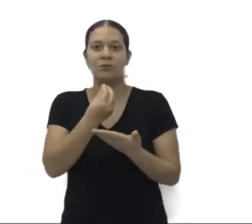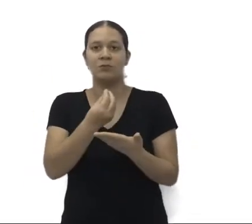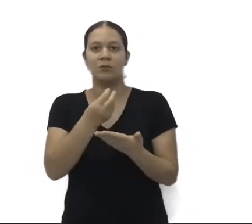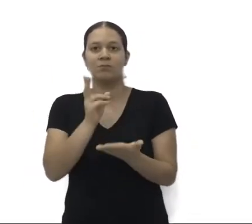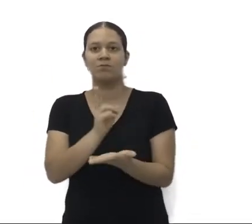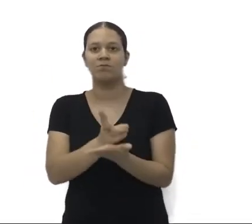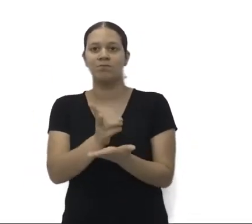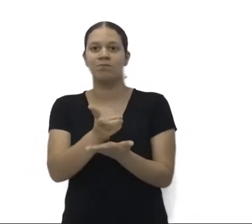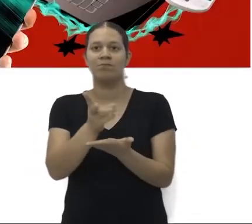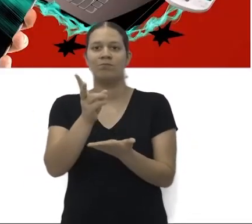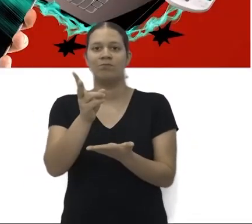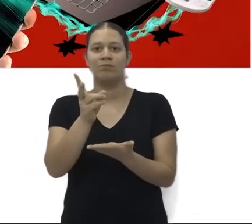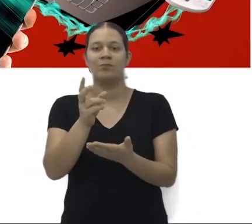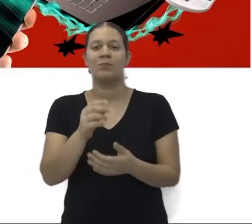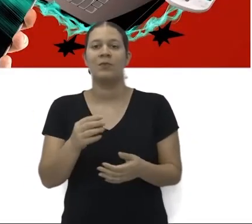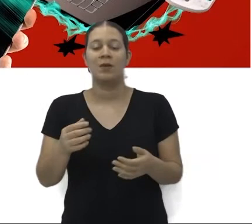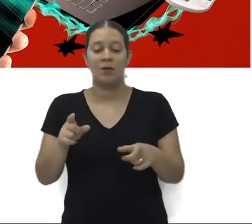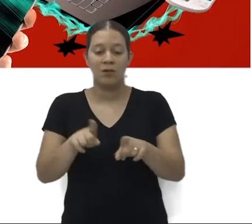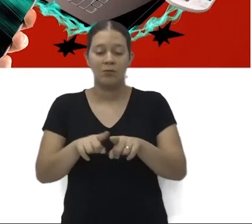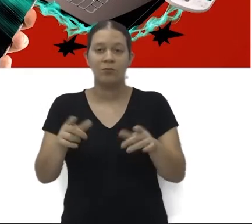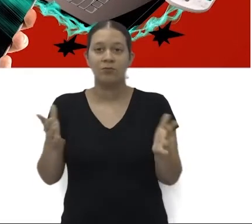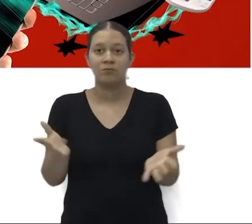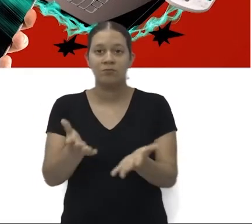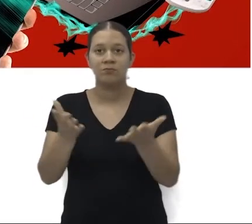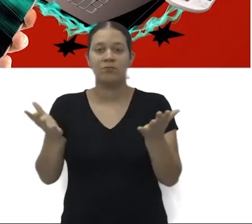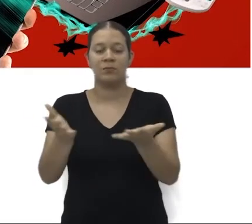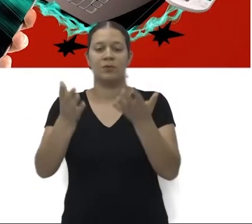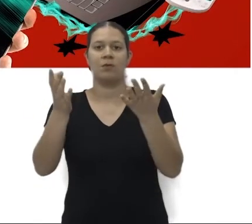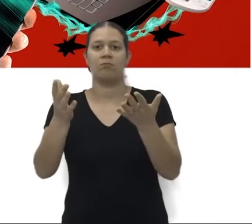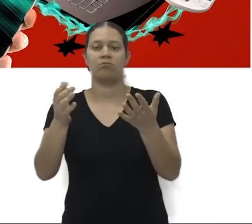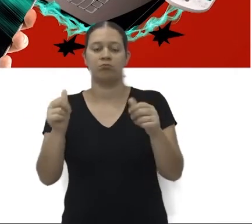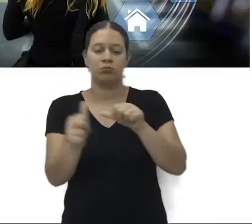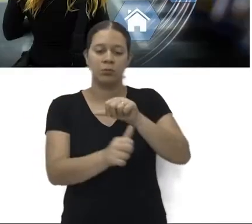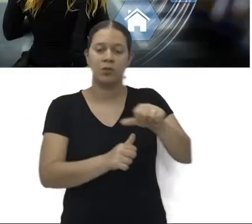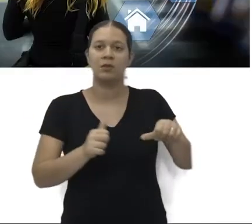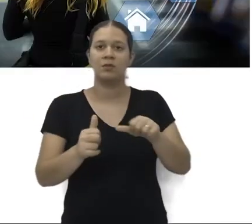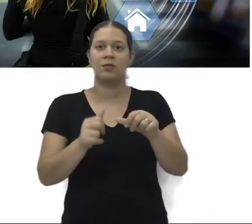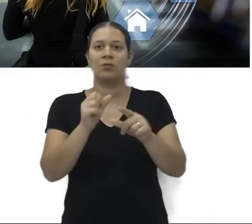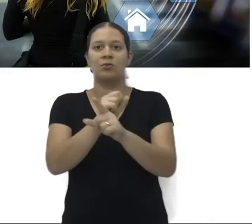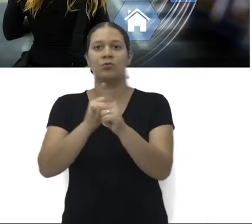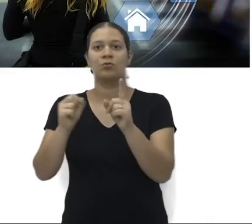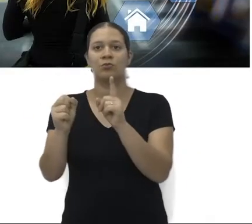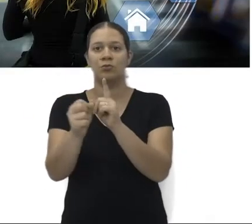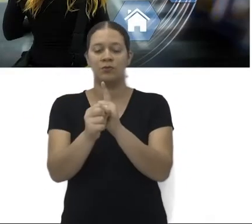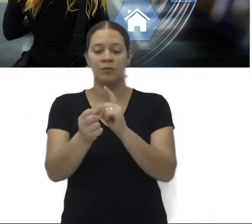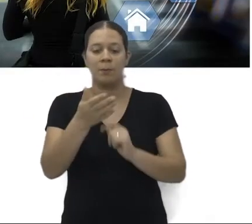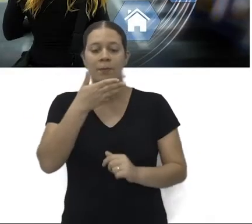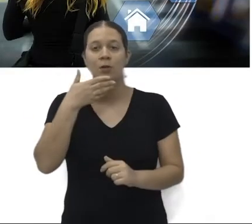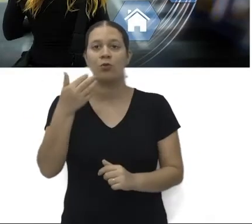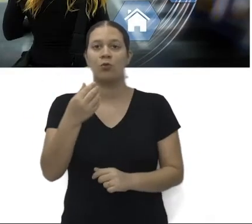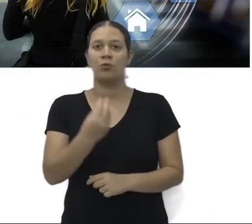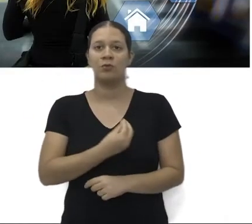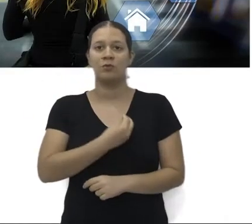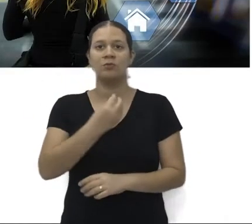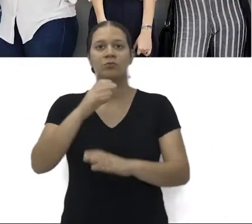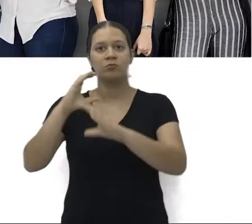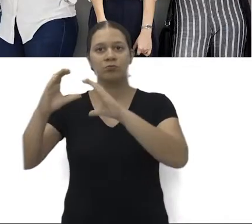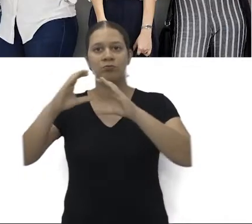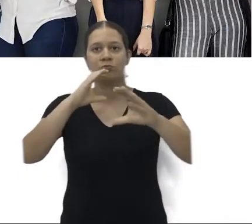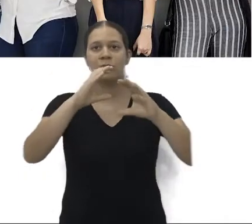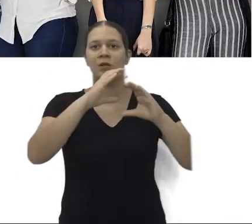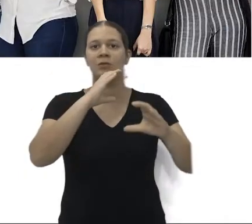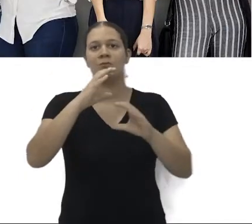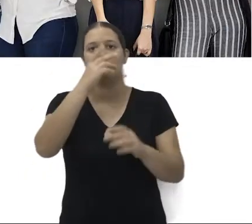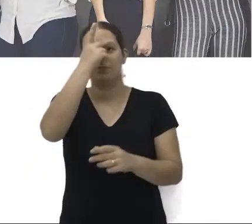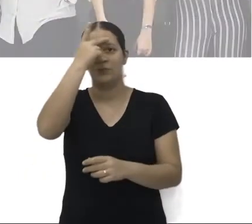vida de maneira constante. Proporciona uma grande revolução na sociedade e melhorou o modo de vida e